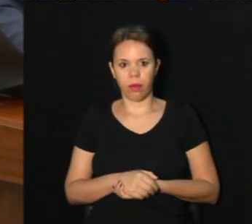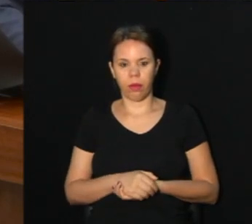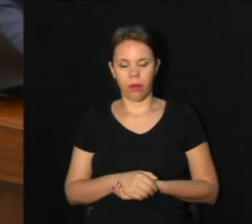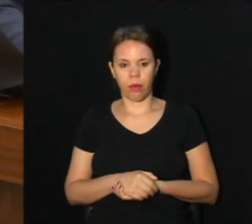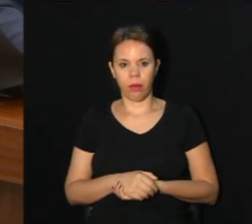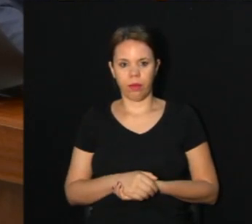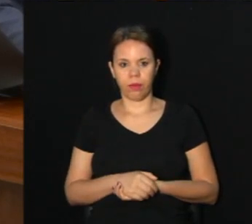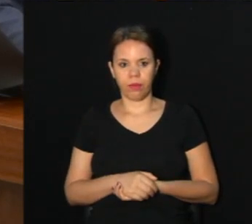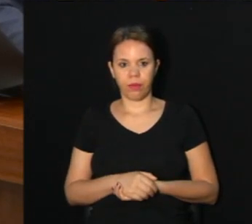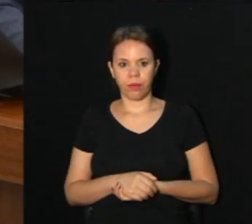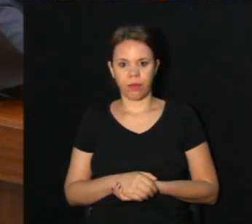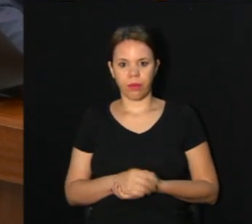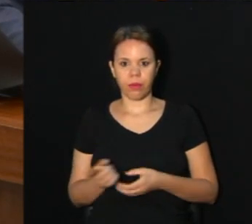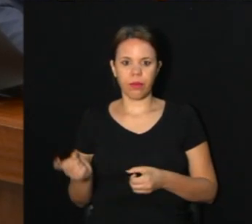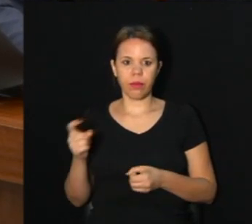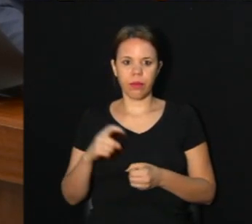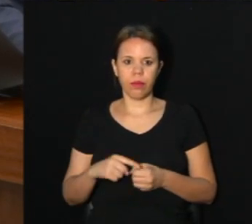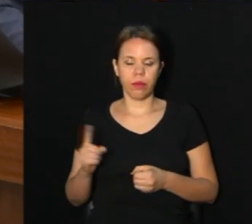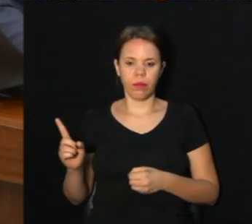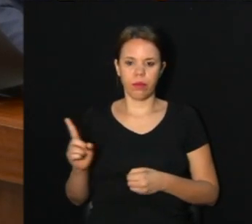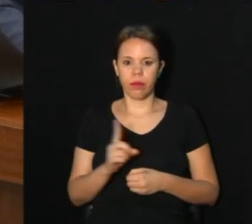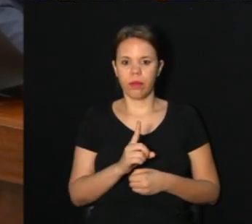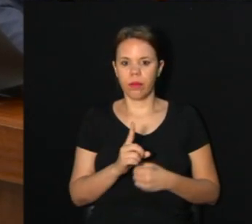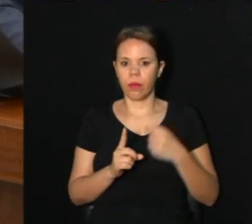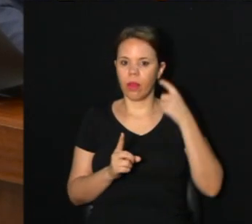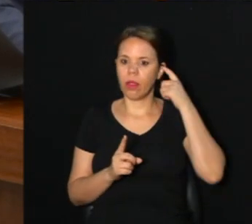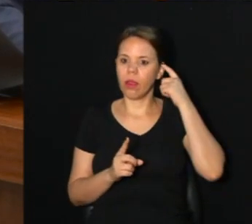Bom, voltamos novamente à réplica.